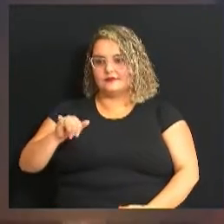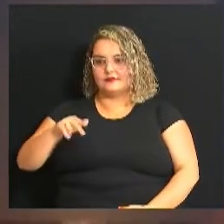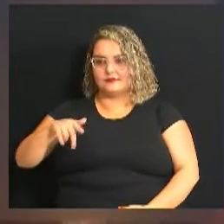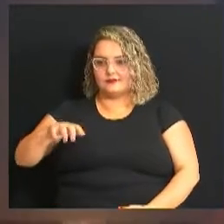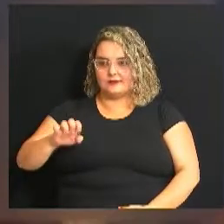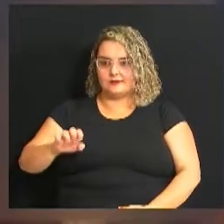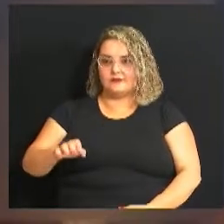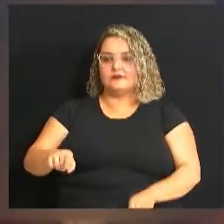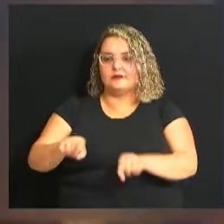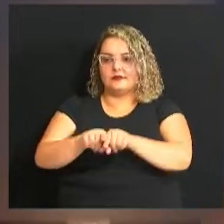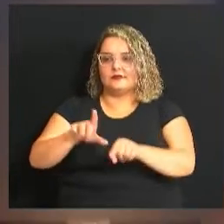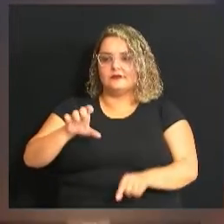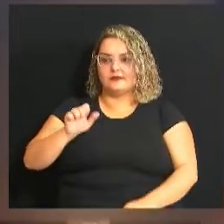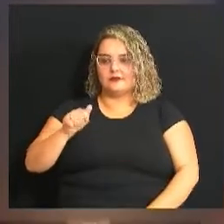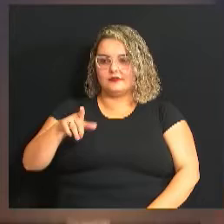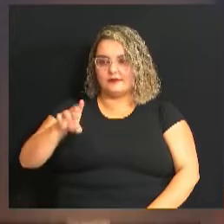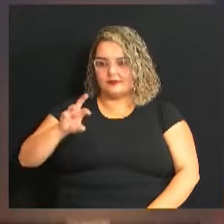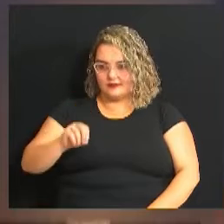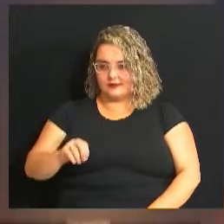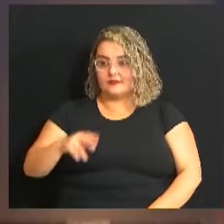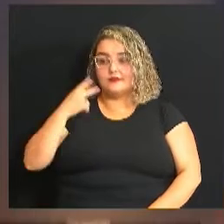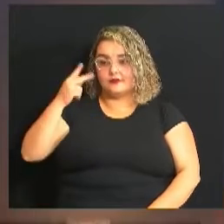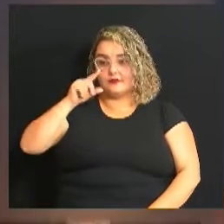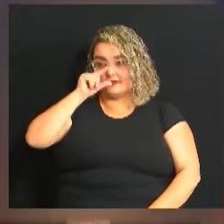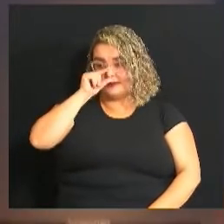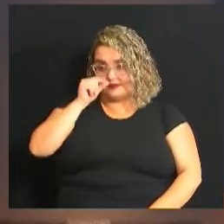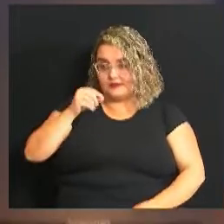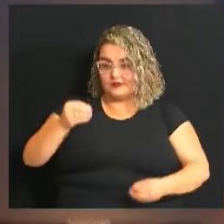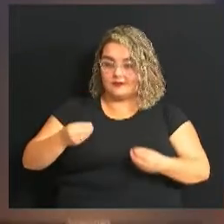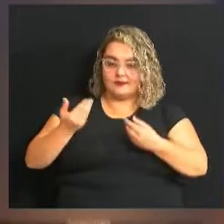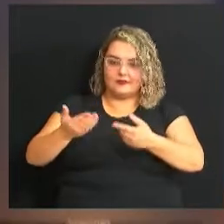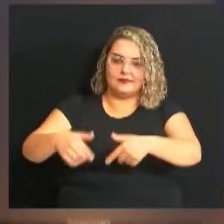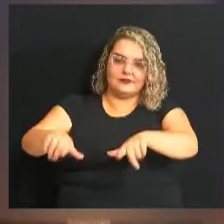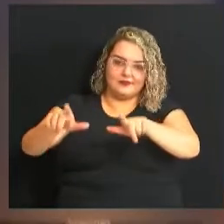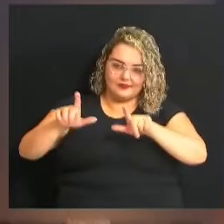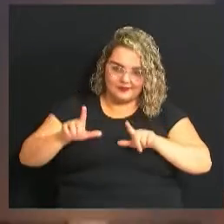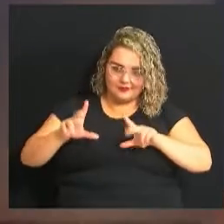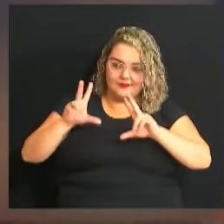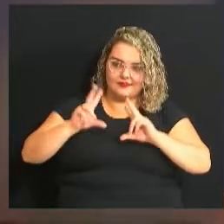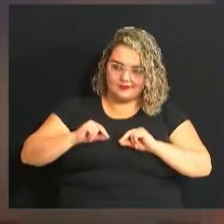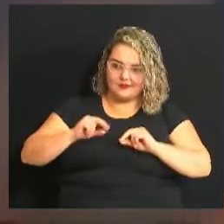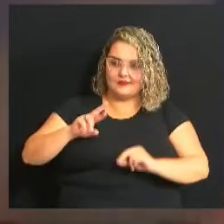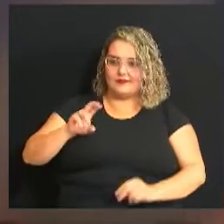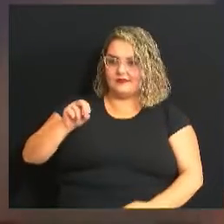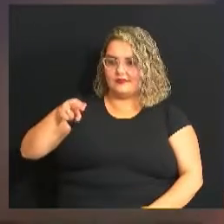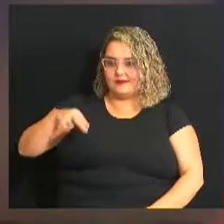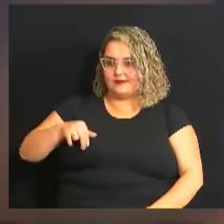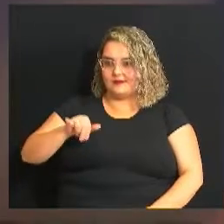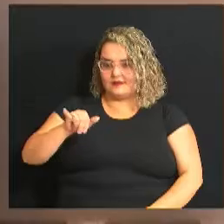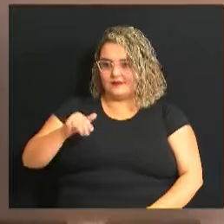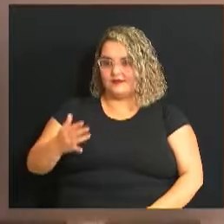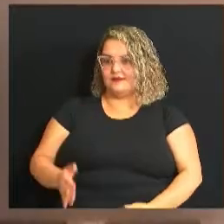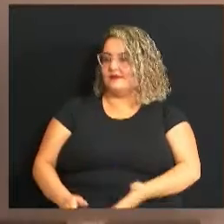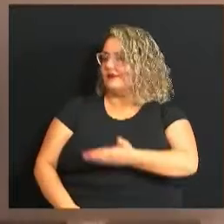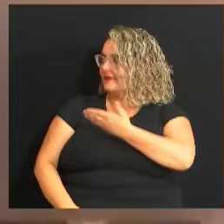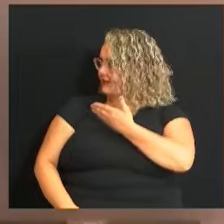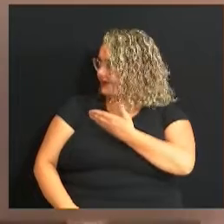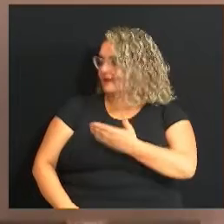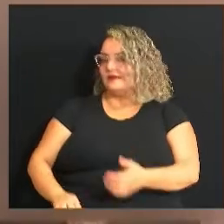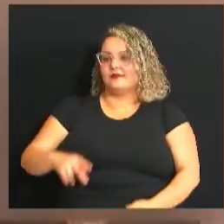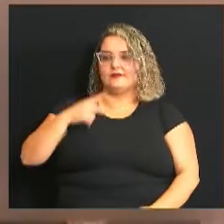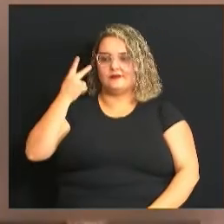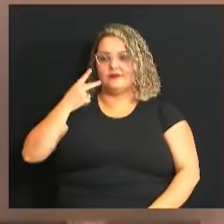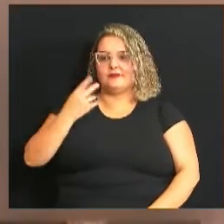Leandro Afonso Tomasi. O vereador Arnaldo Salvetti entregou o diploma ao Rony Guimarães Marcico. O vereador